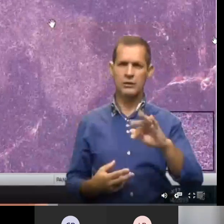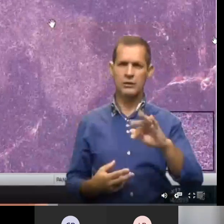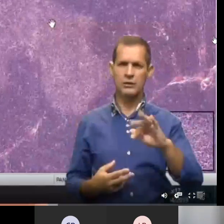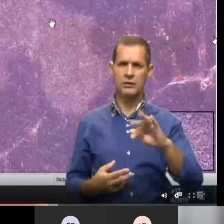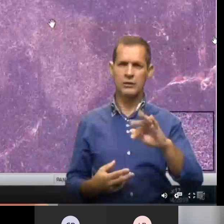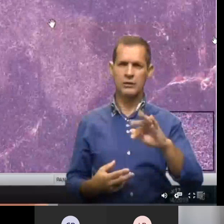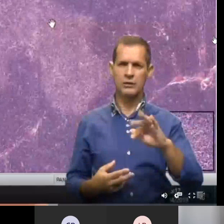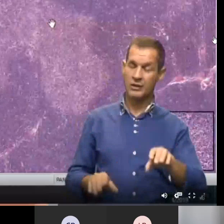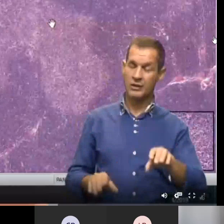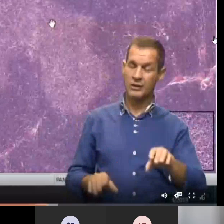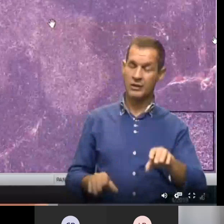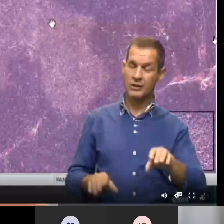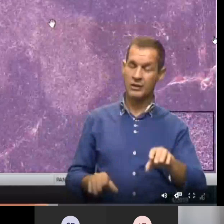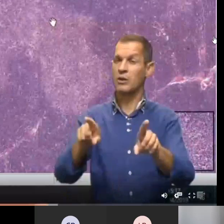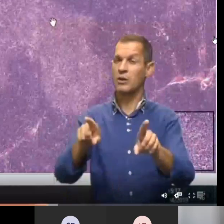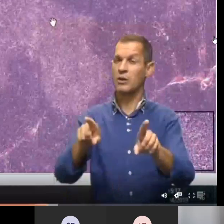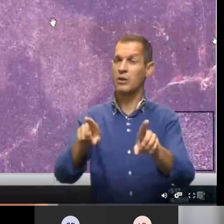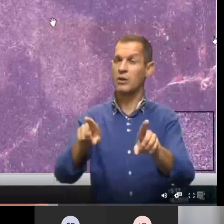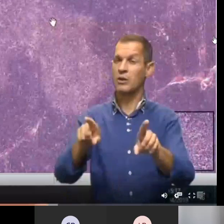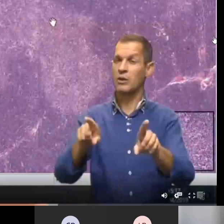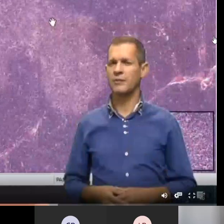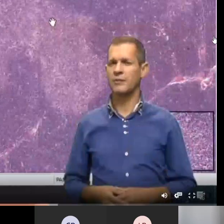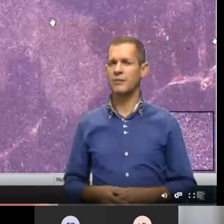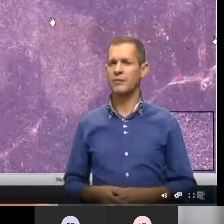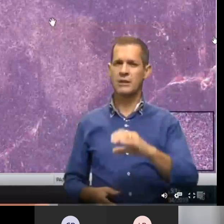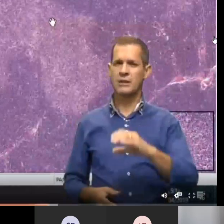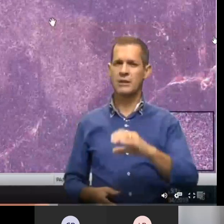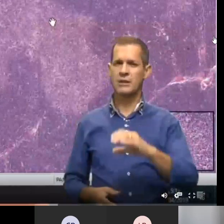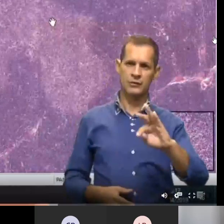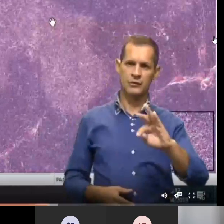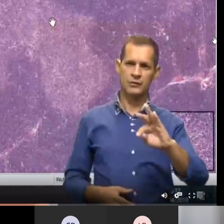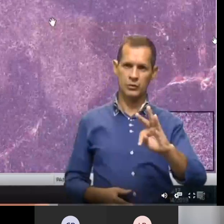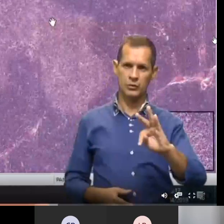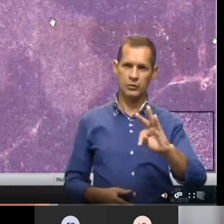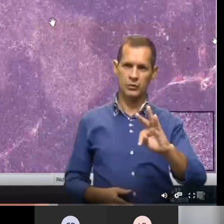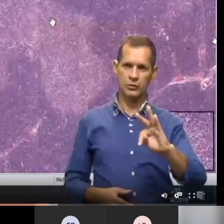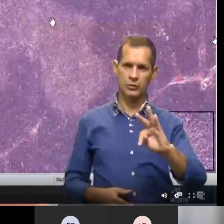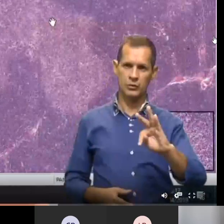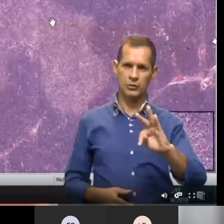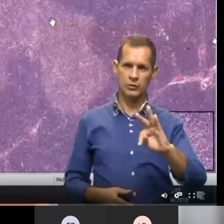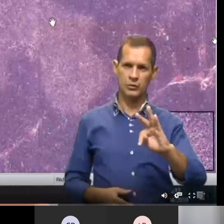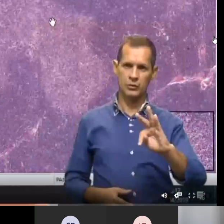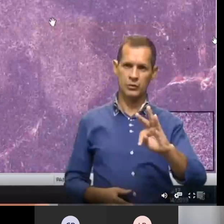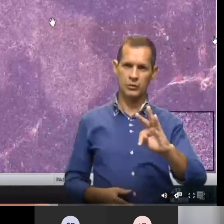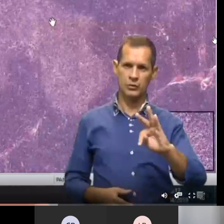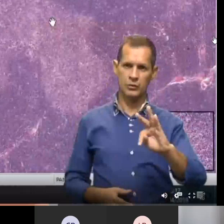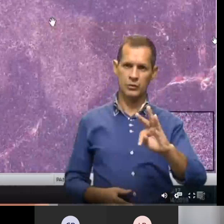tanto em auxiliadores quanto em citotóxicos. Então,